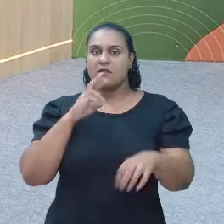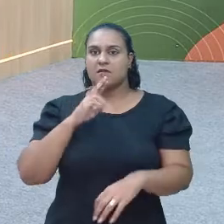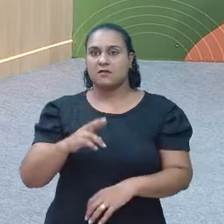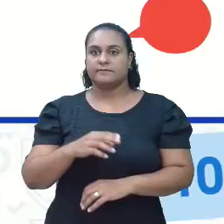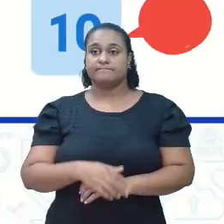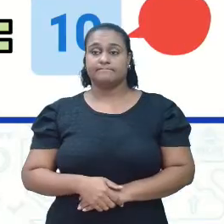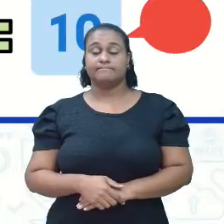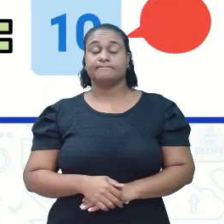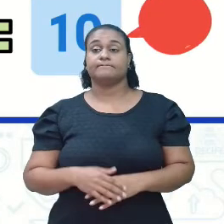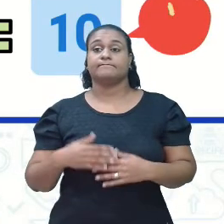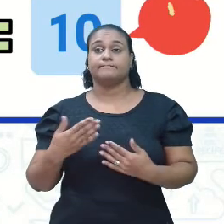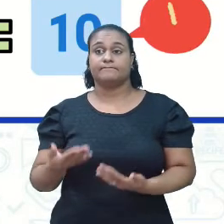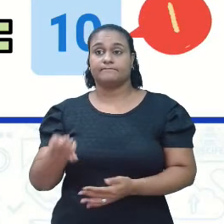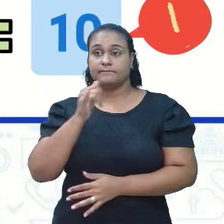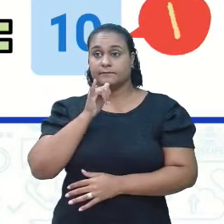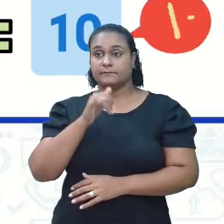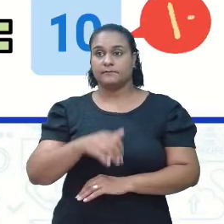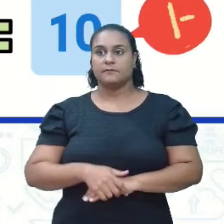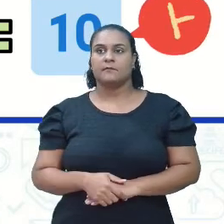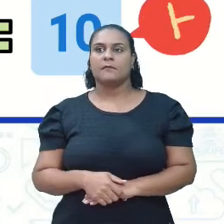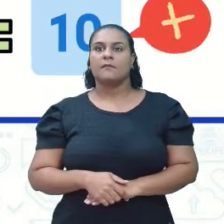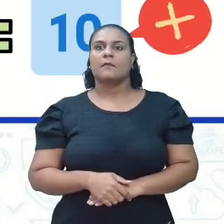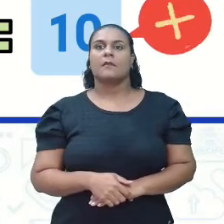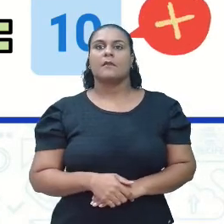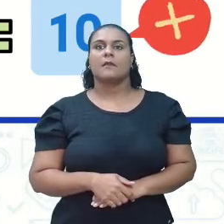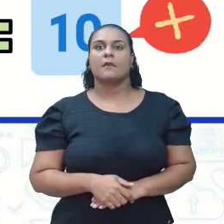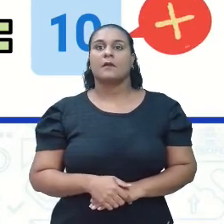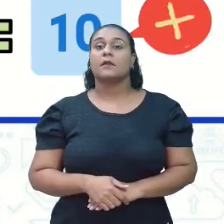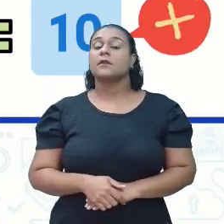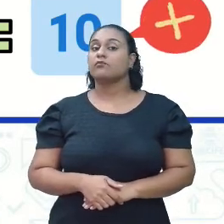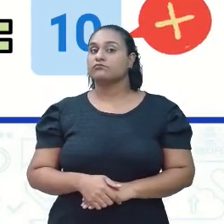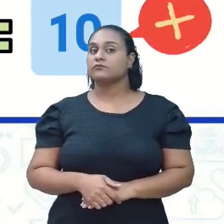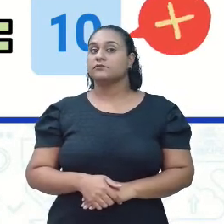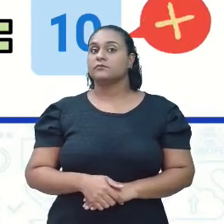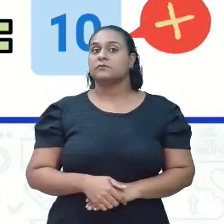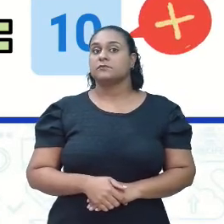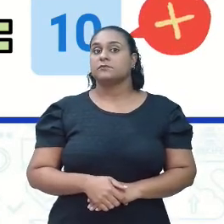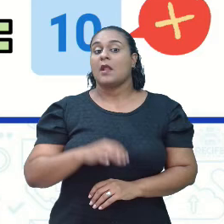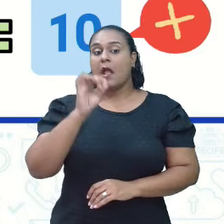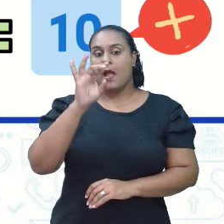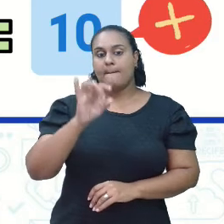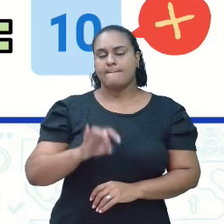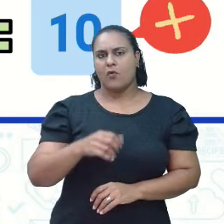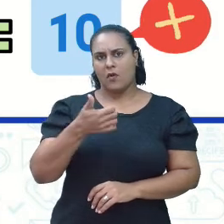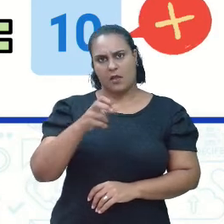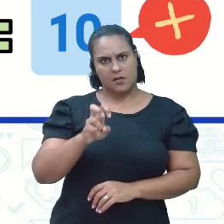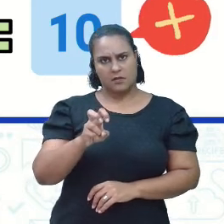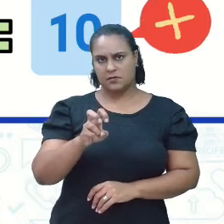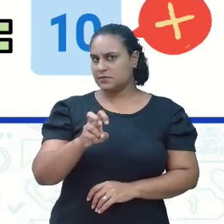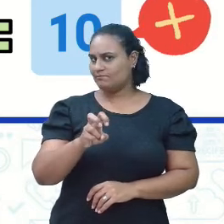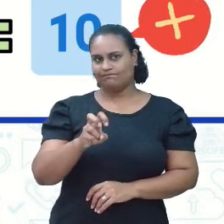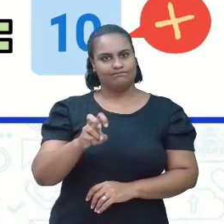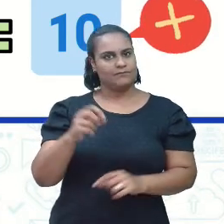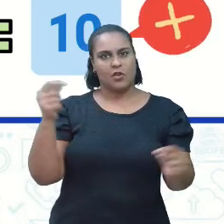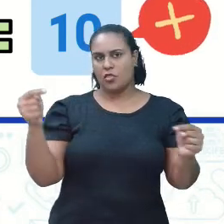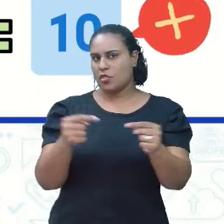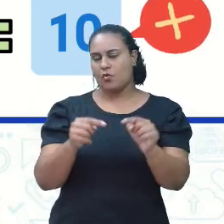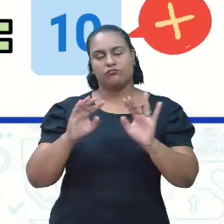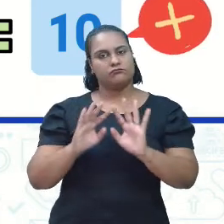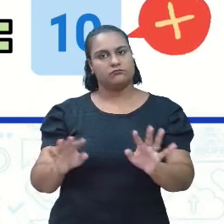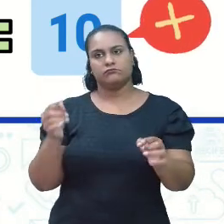vai ver o seguinte, olha, por exemplo, chamando ali de 15 cada uma, a gente já viu que não dá certo para as 2.